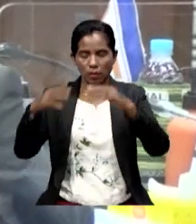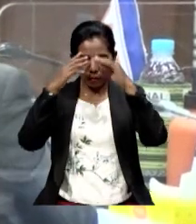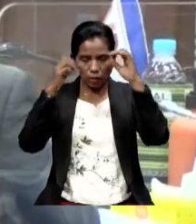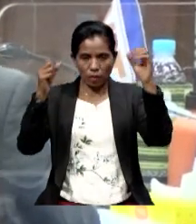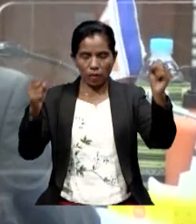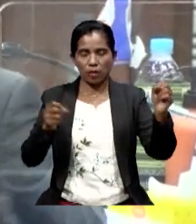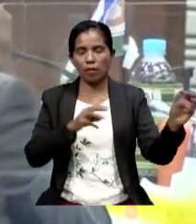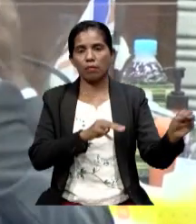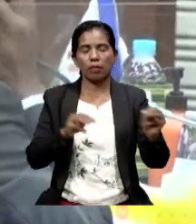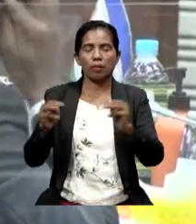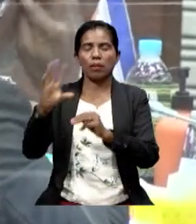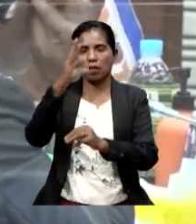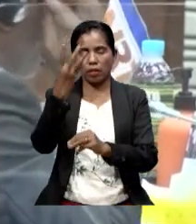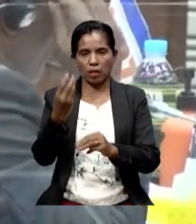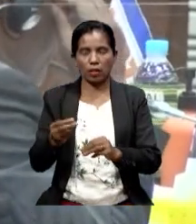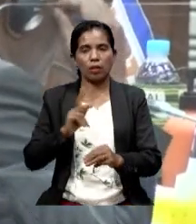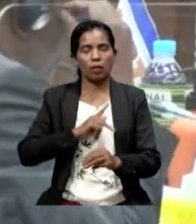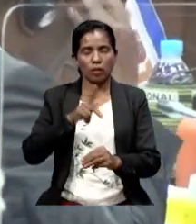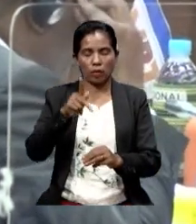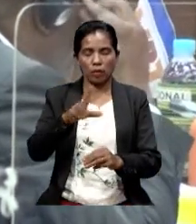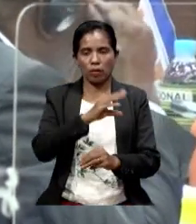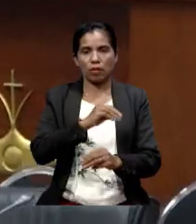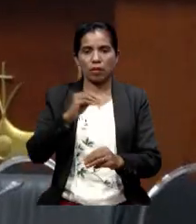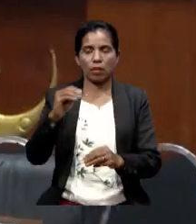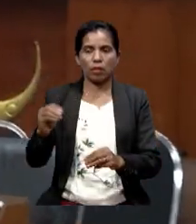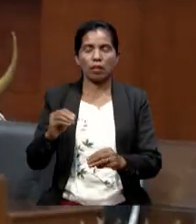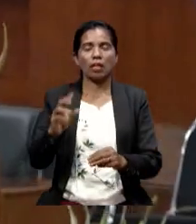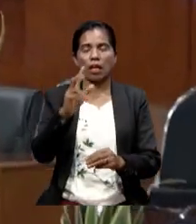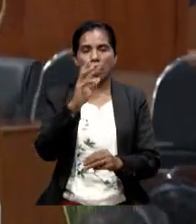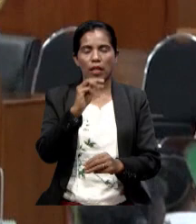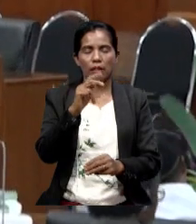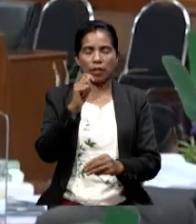se desloca para a Carta, Kupan, Labo Ambaso, NTT,